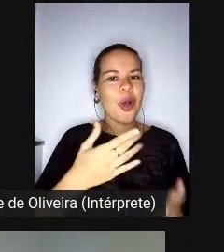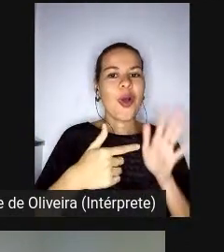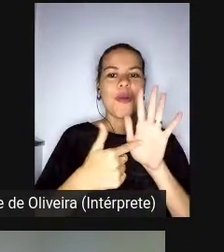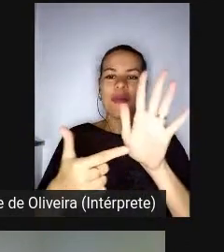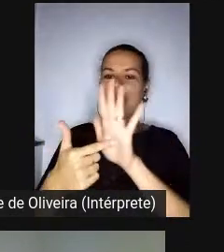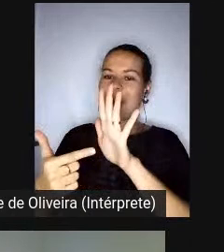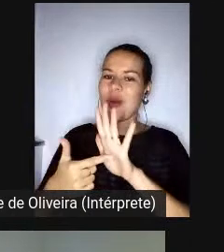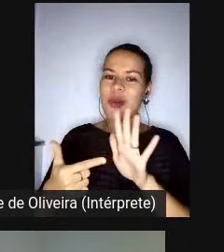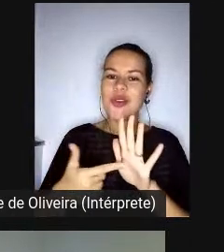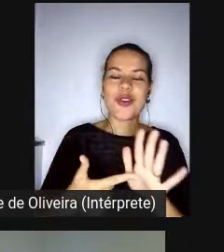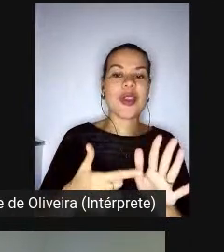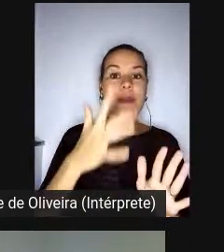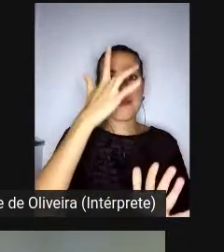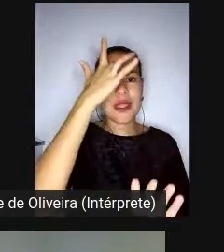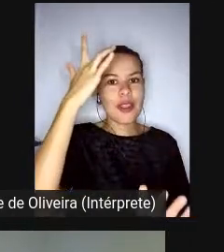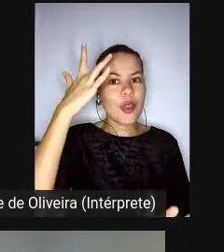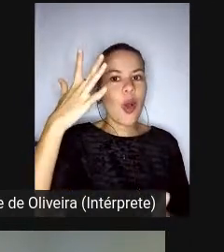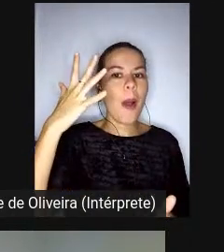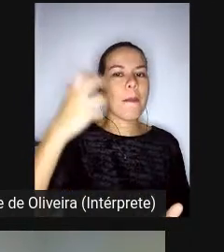de bolsistas